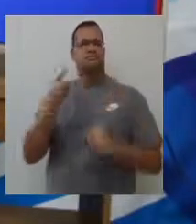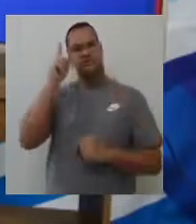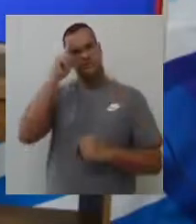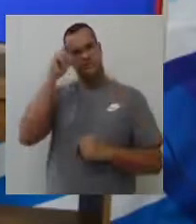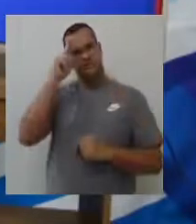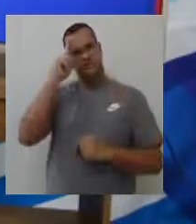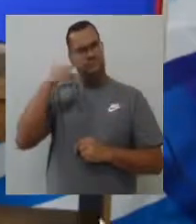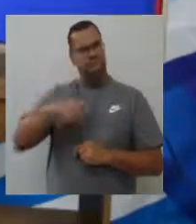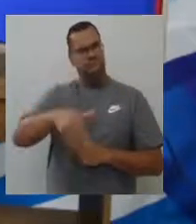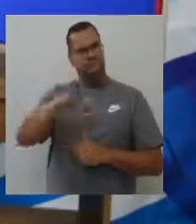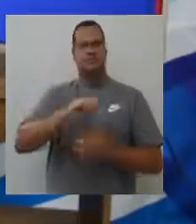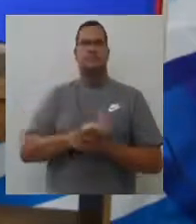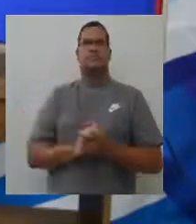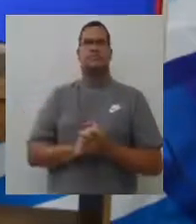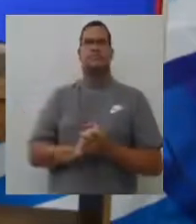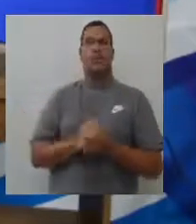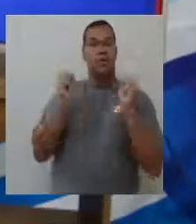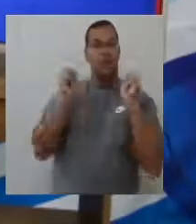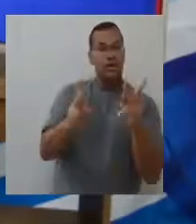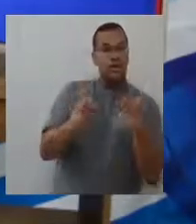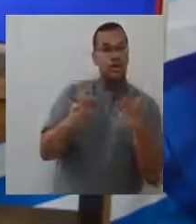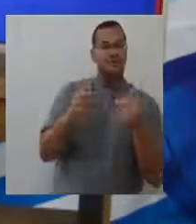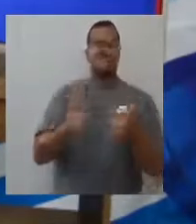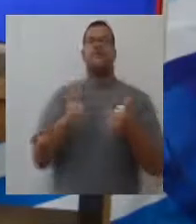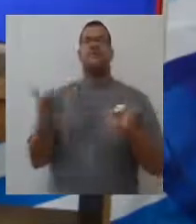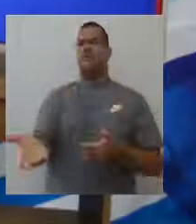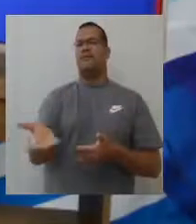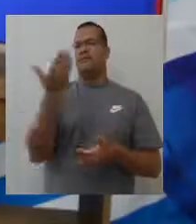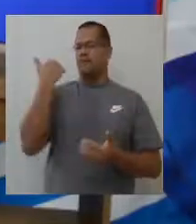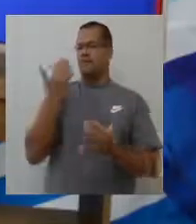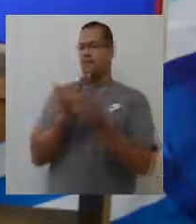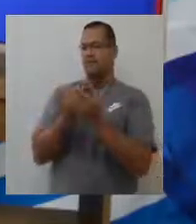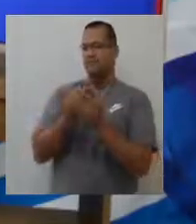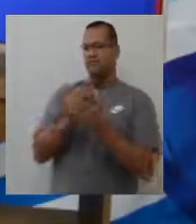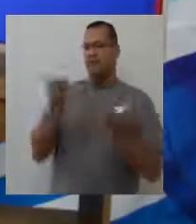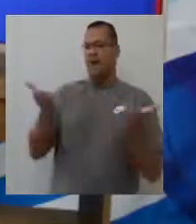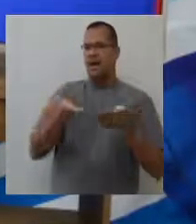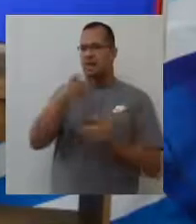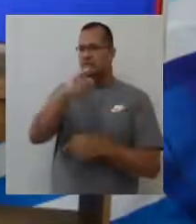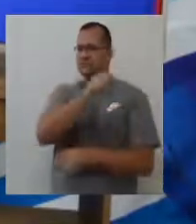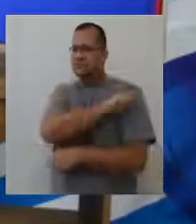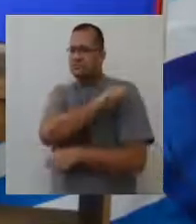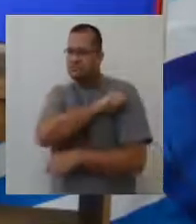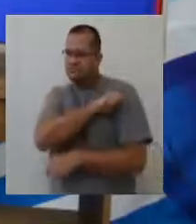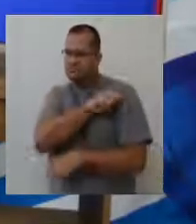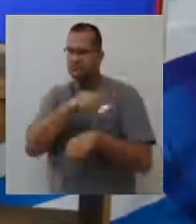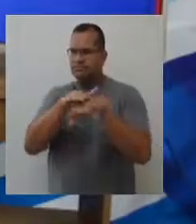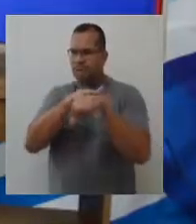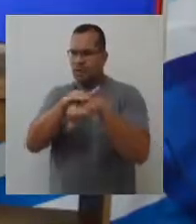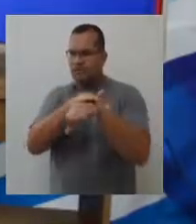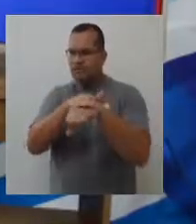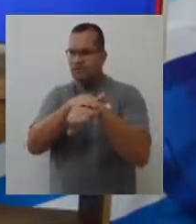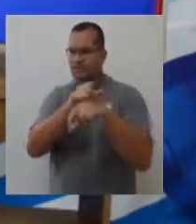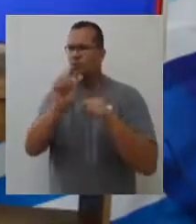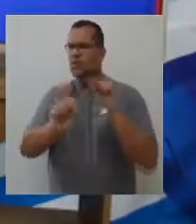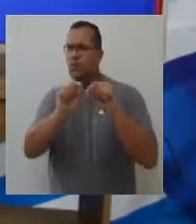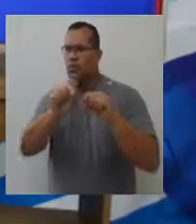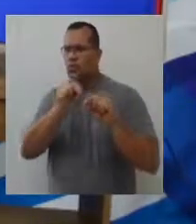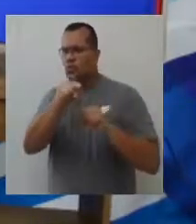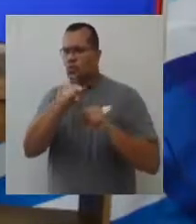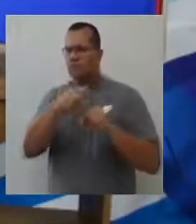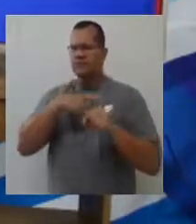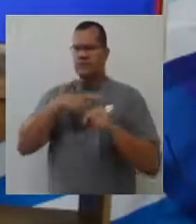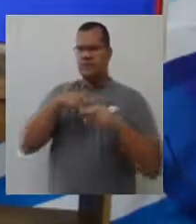dia que se passa. Ok, pessoal? Vamos lá. Amigo estudante, agora eu quero falar com você. Eu quero falar sobre a sua dor. Sim, você